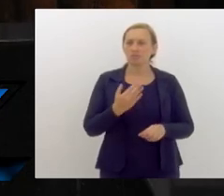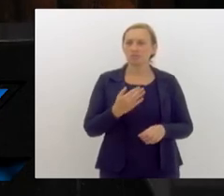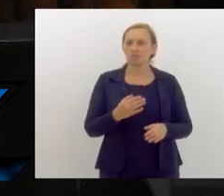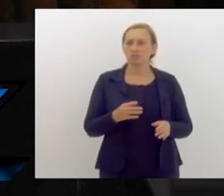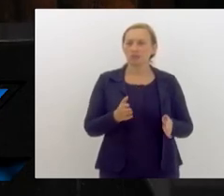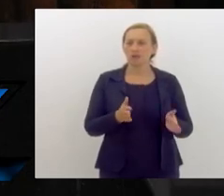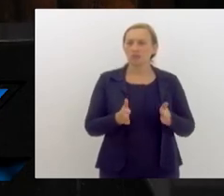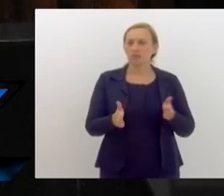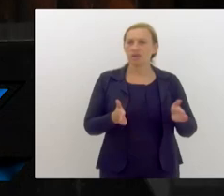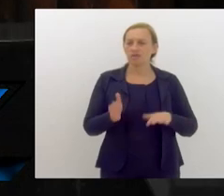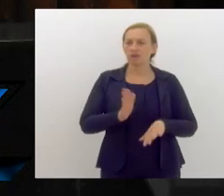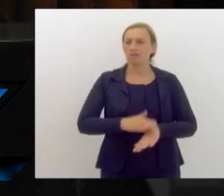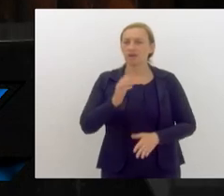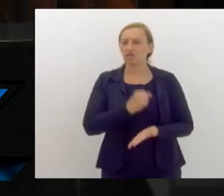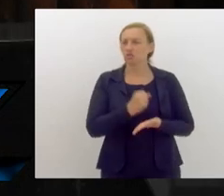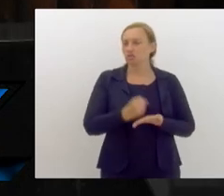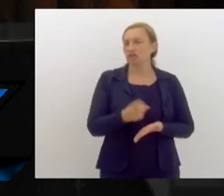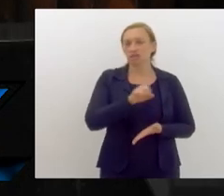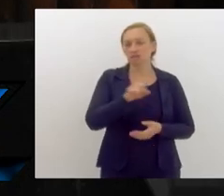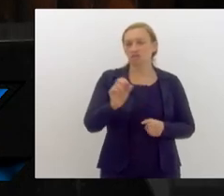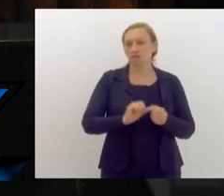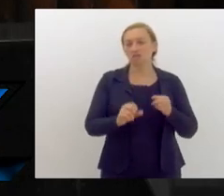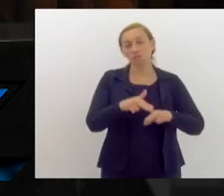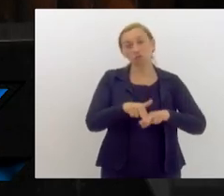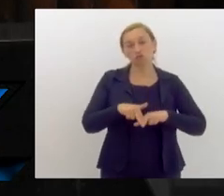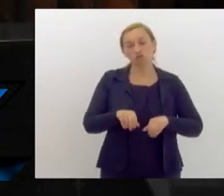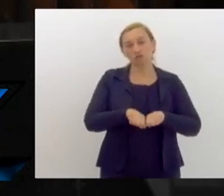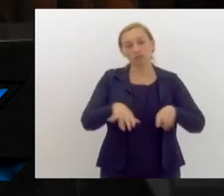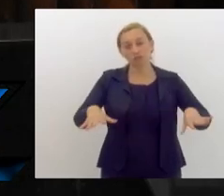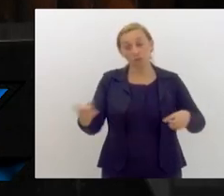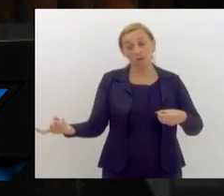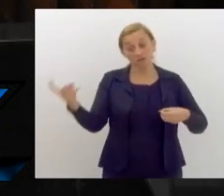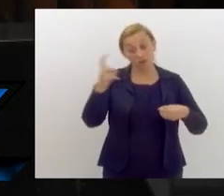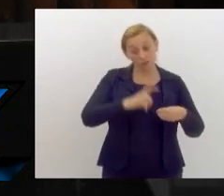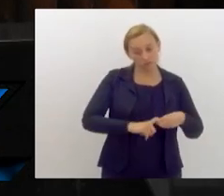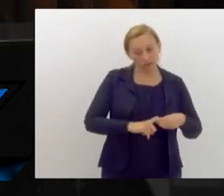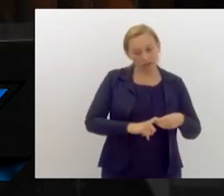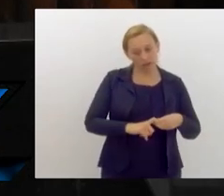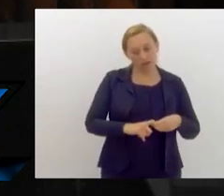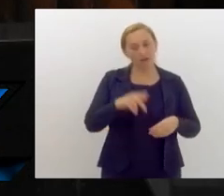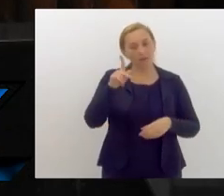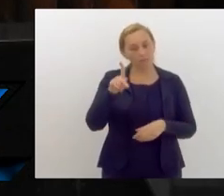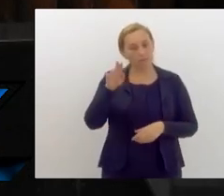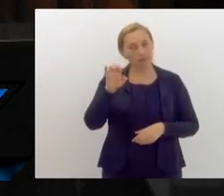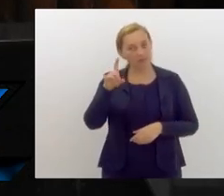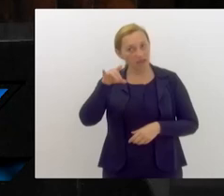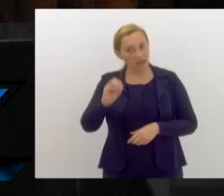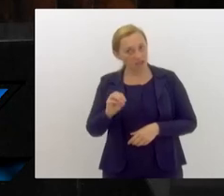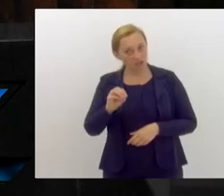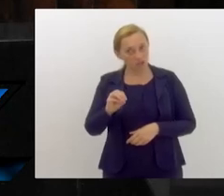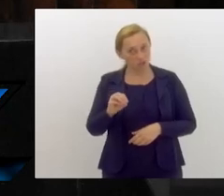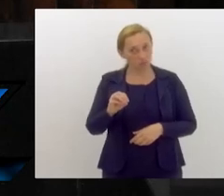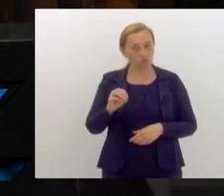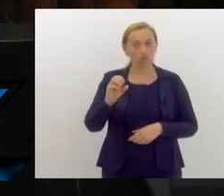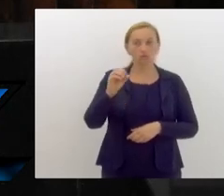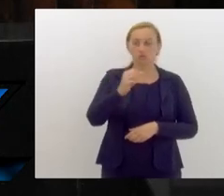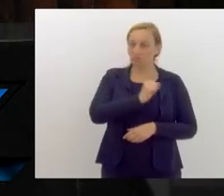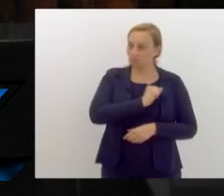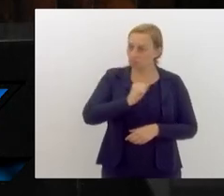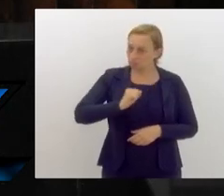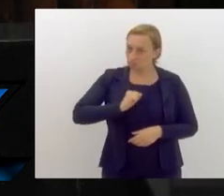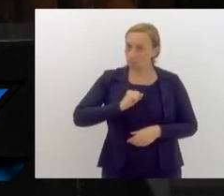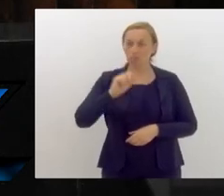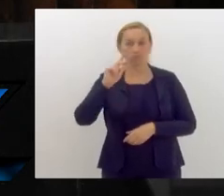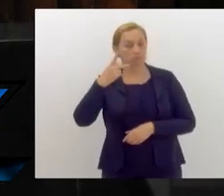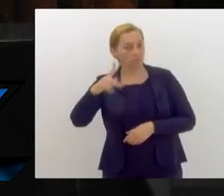do contrato que não foi feito por conta da pandemia para poder voltar a cobrar os pedágios para moradores Paracambi Seropédica a gente ajuizou um pedido